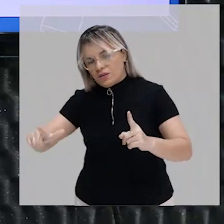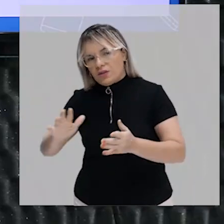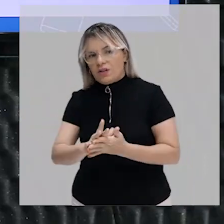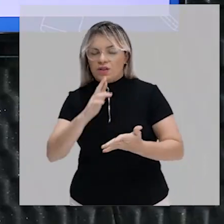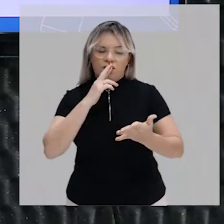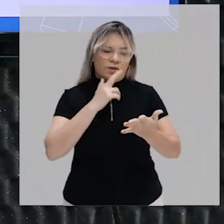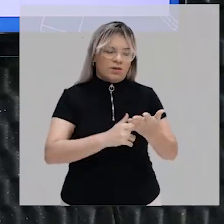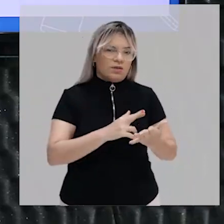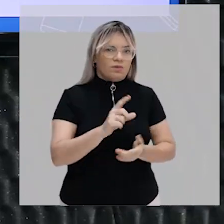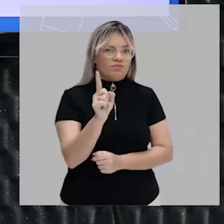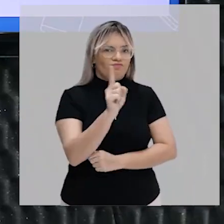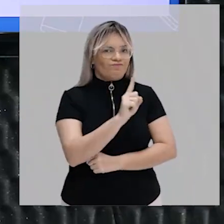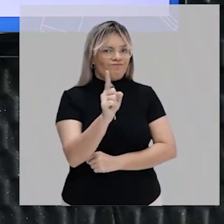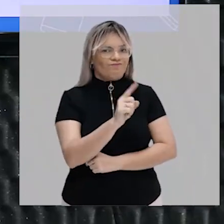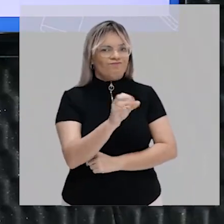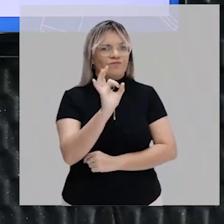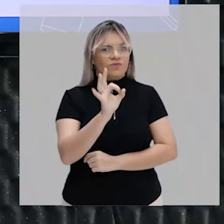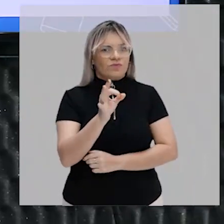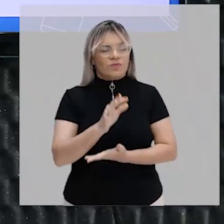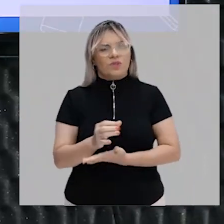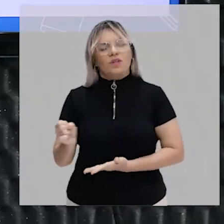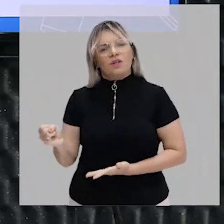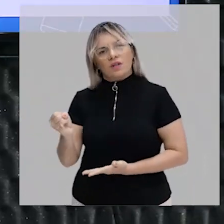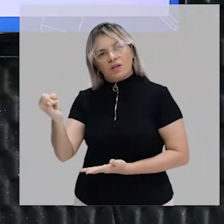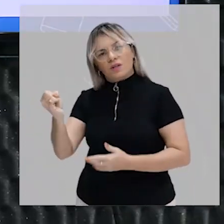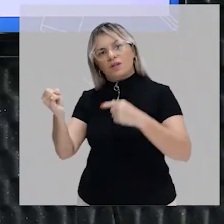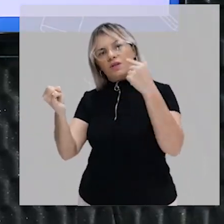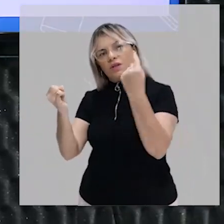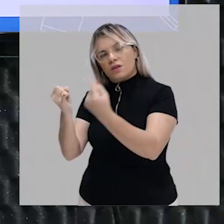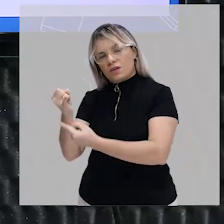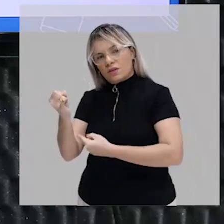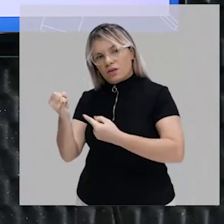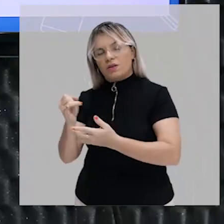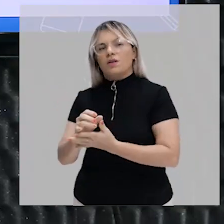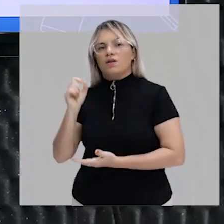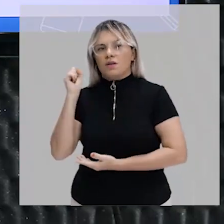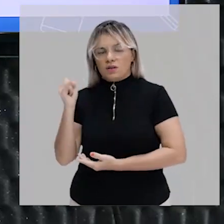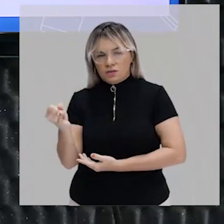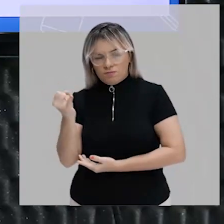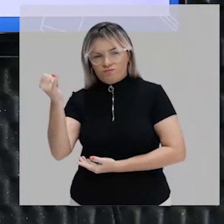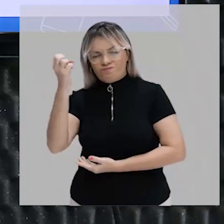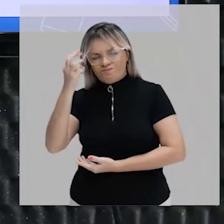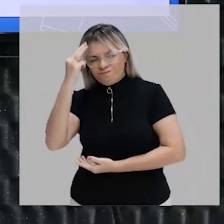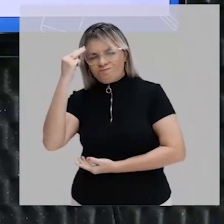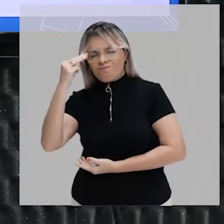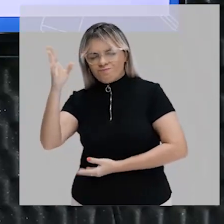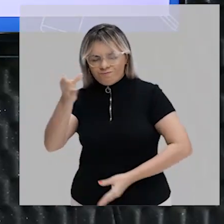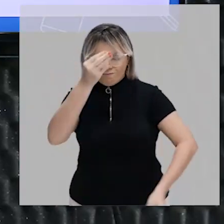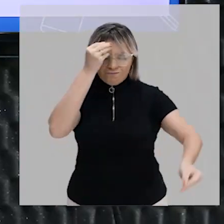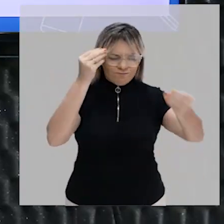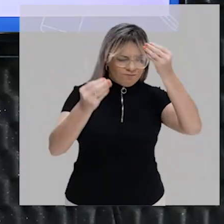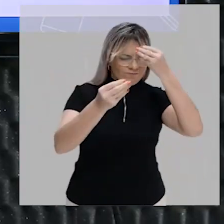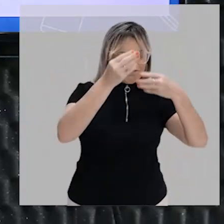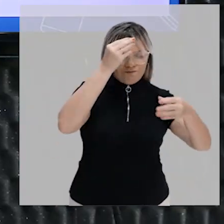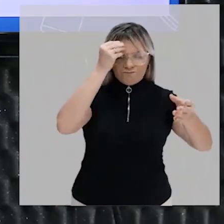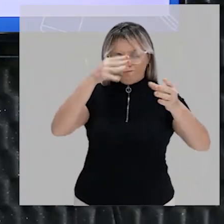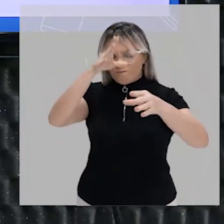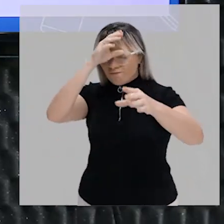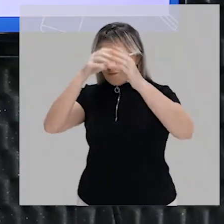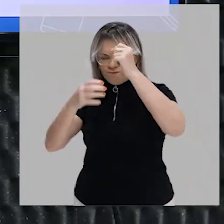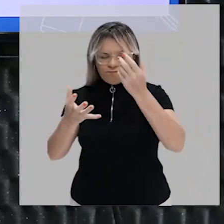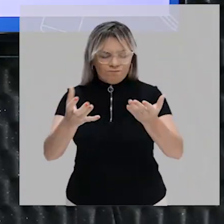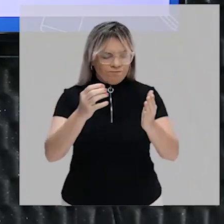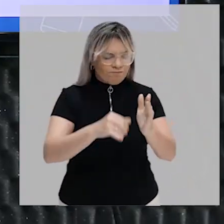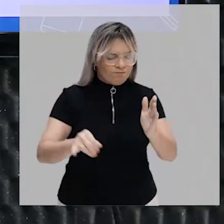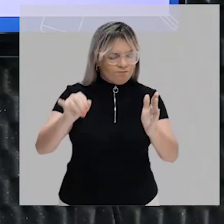vai estar correto. Tá? Então, é importante você sempre ficar memorizando isso, tá? Toda vez que eu estou querendo identificar o